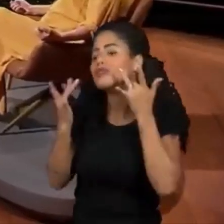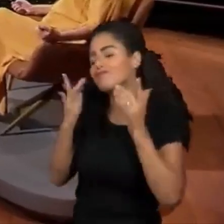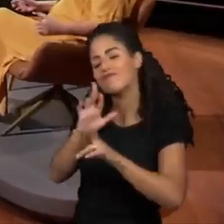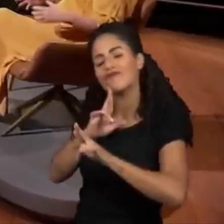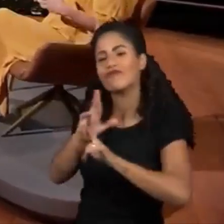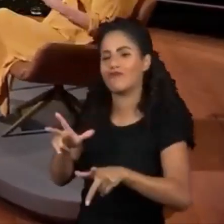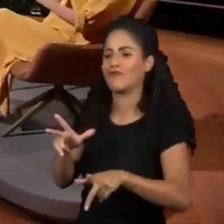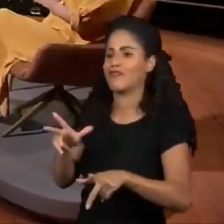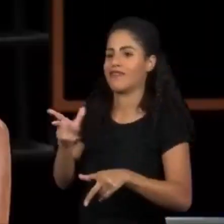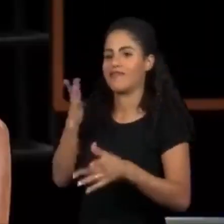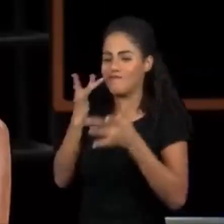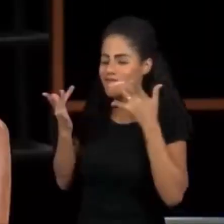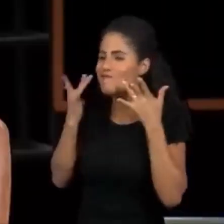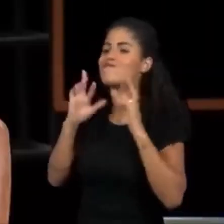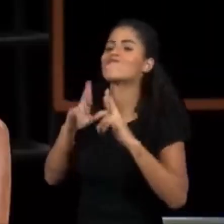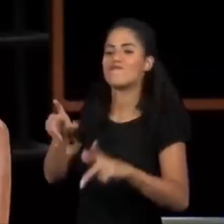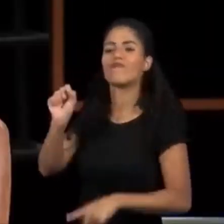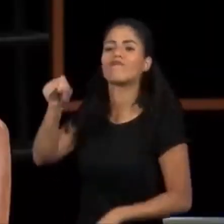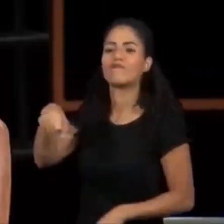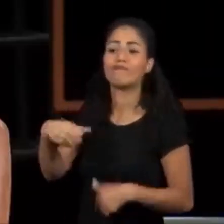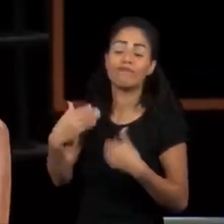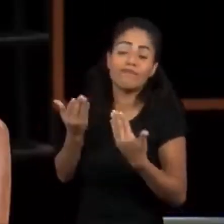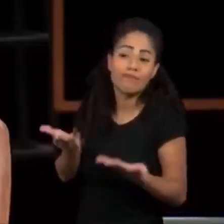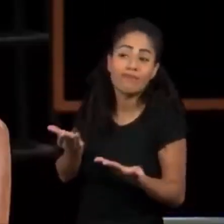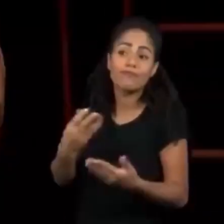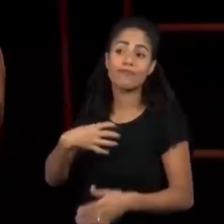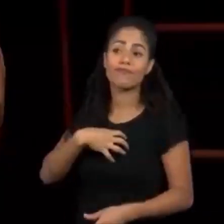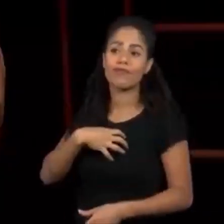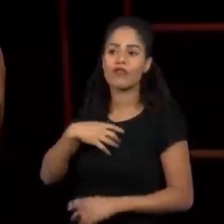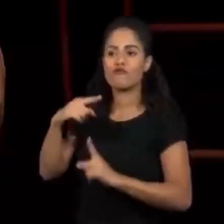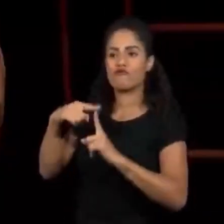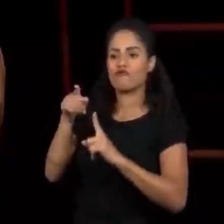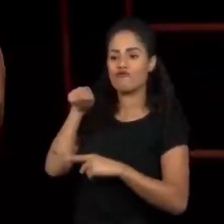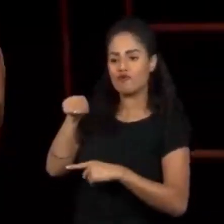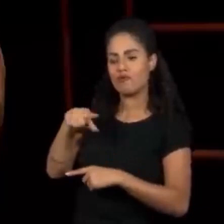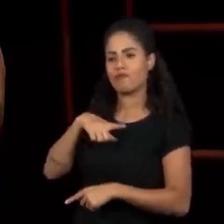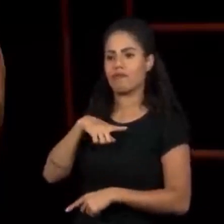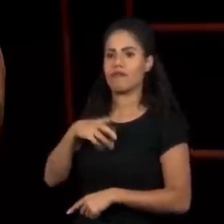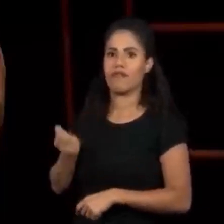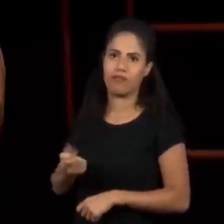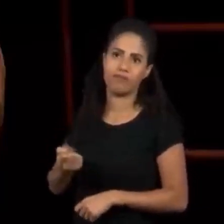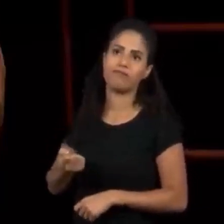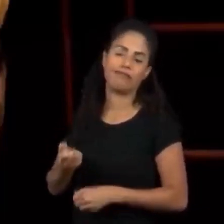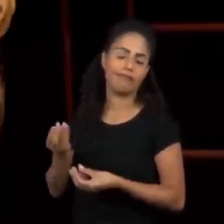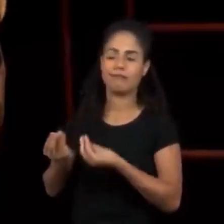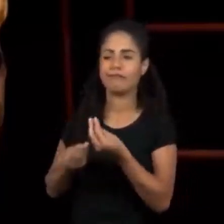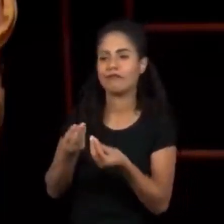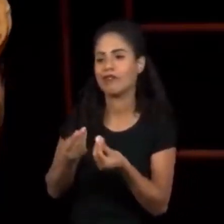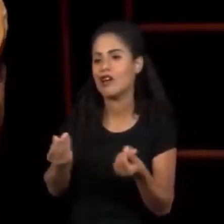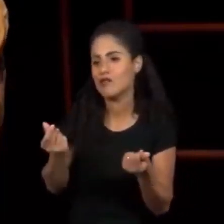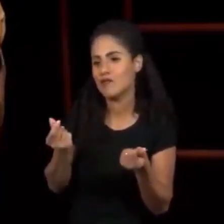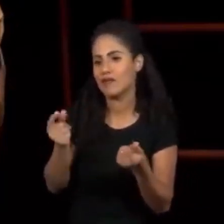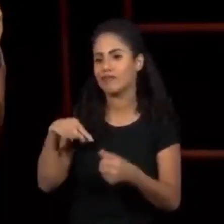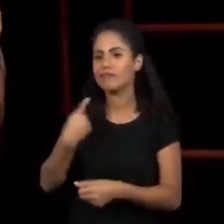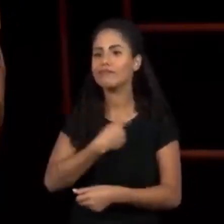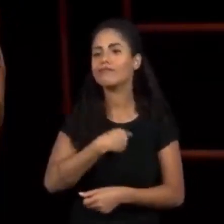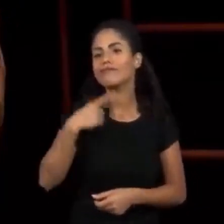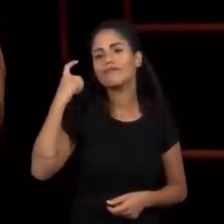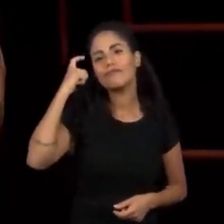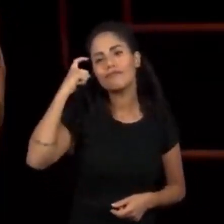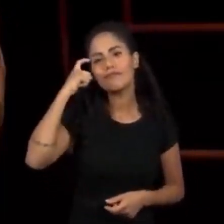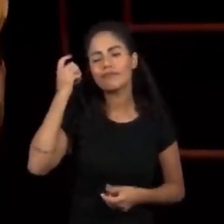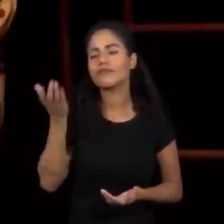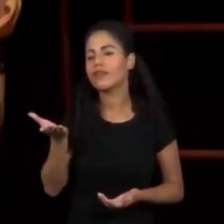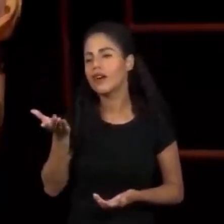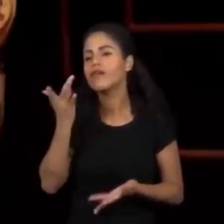de por força da do tipo de enfim que a gente faz um teatro